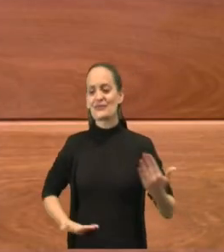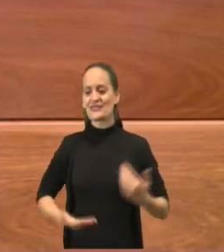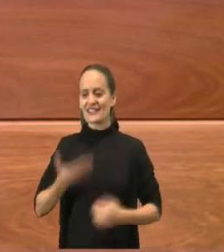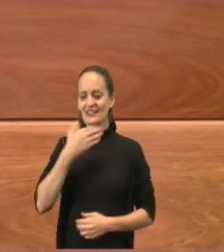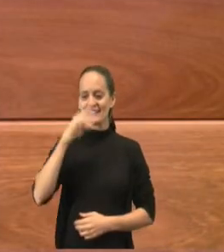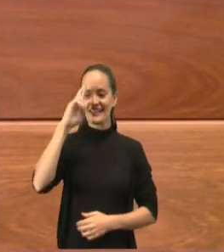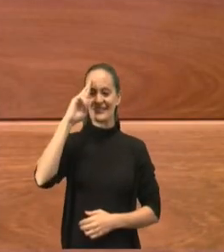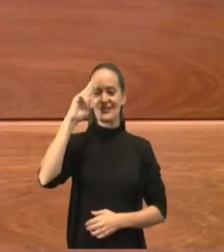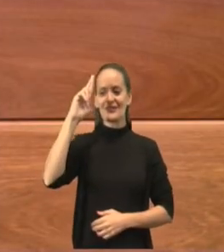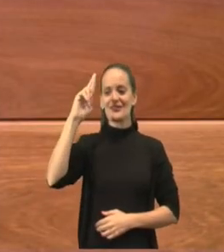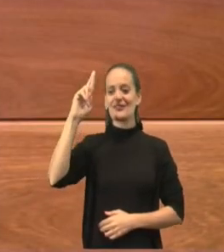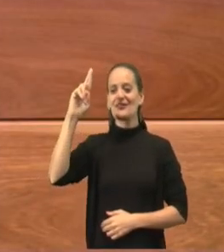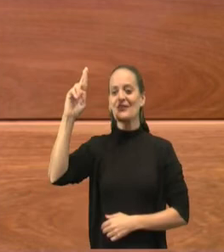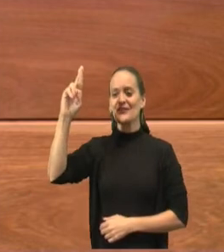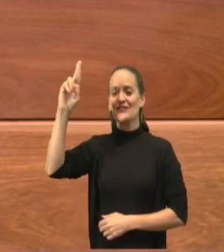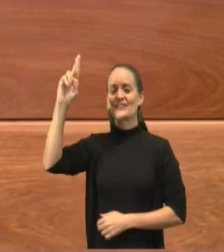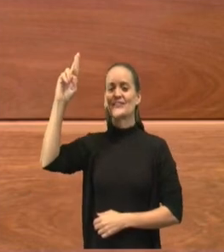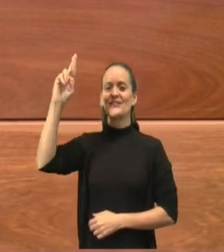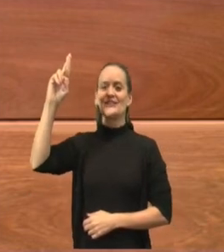serviremos ao